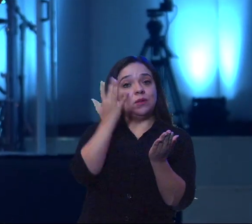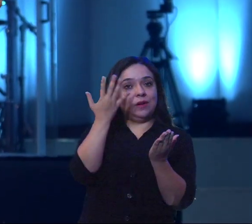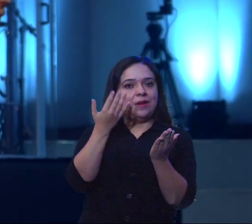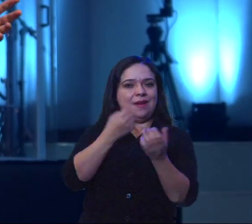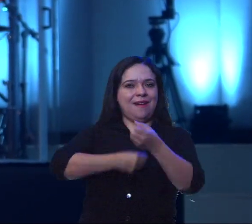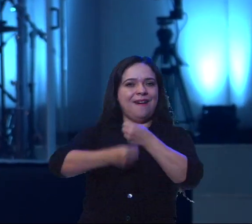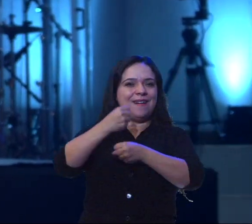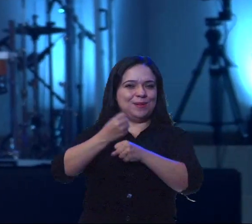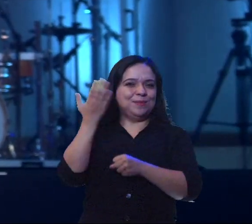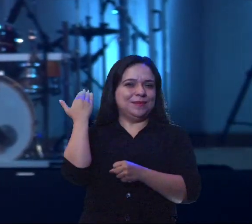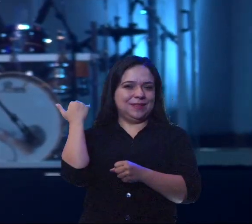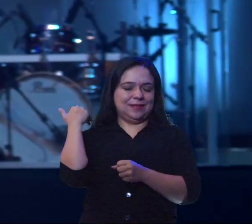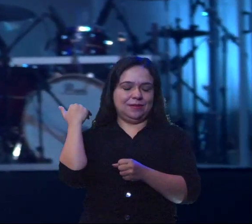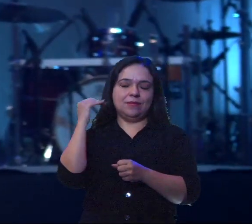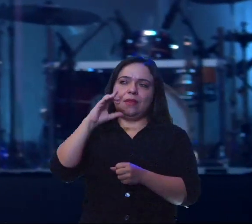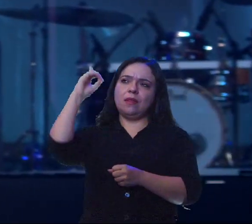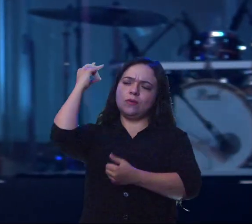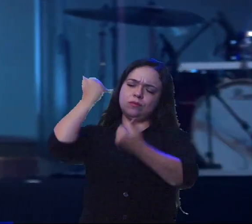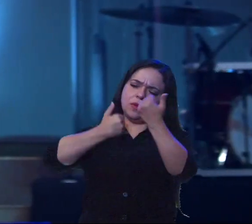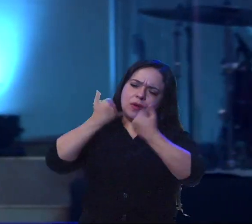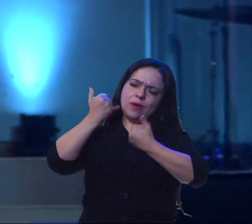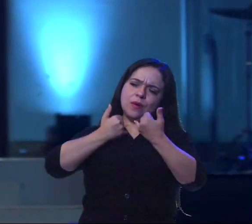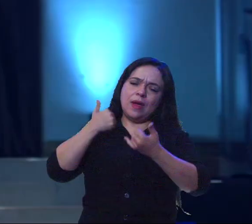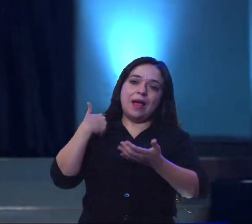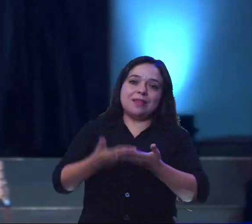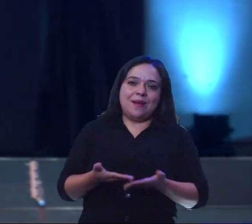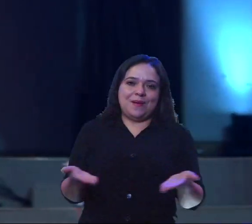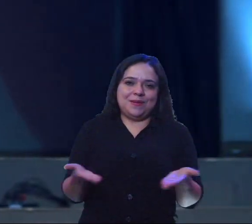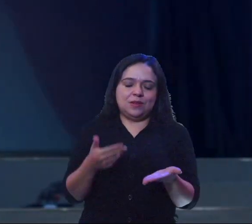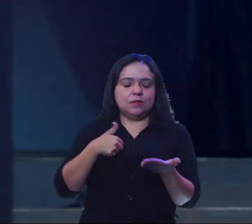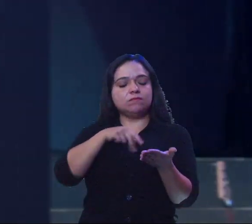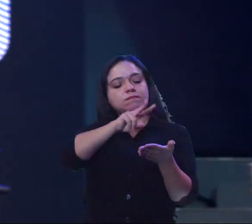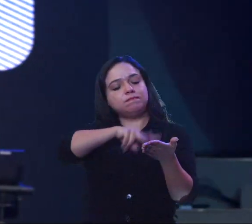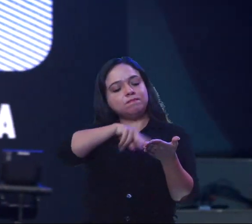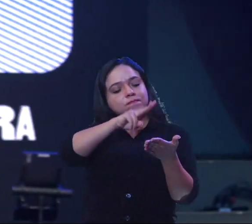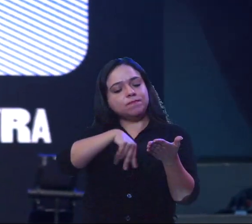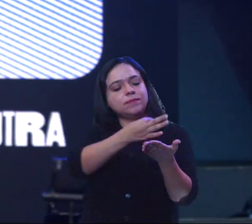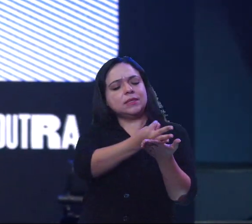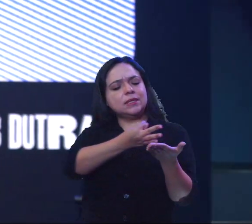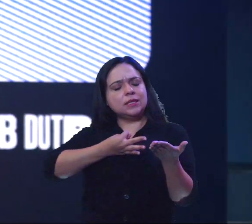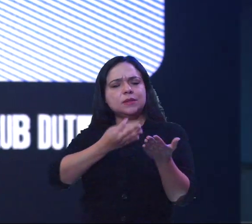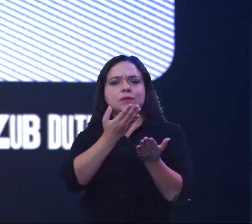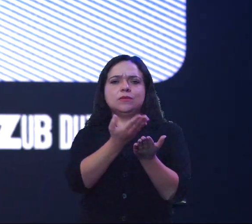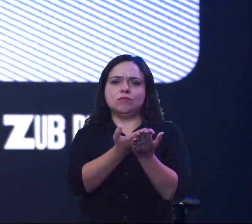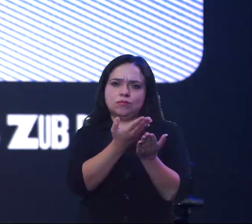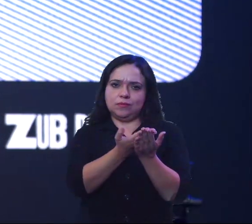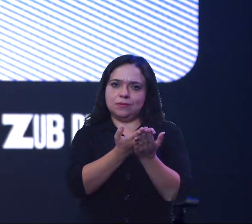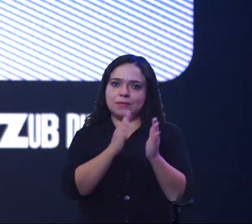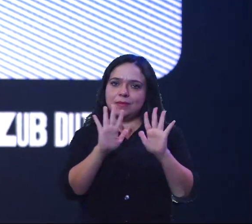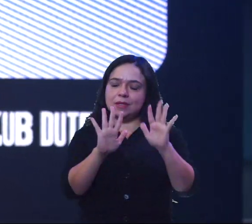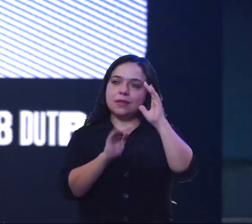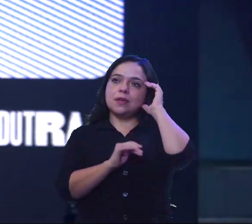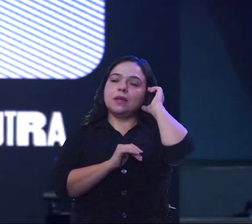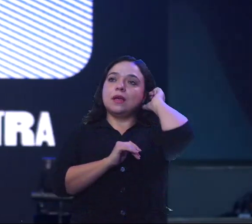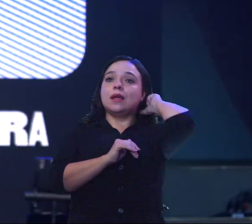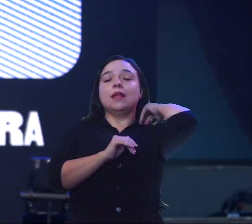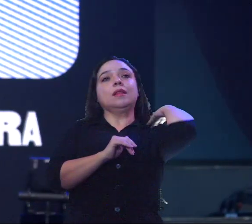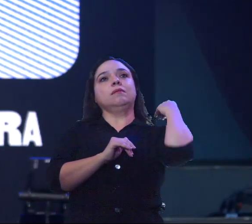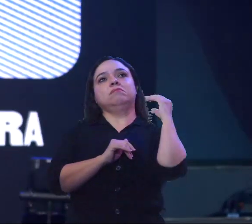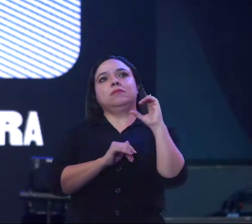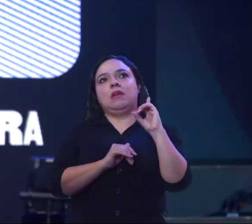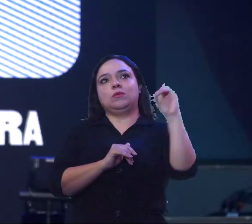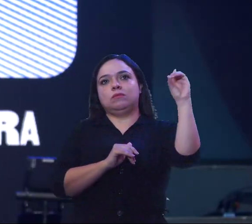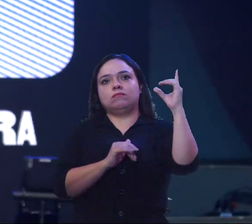longe, até agora, preparando e estudando alguns textos e a palavra de Deus, era que Deus quer, nessa noite,